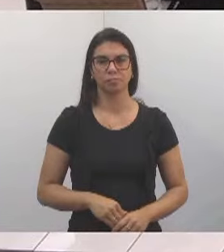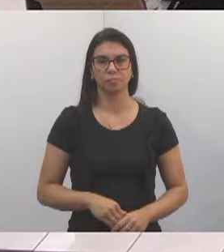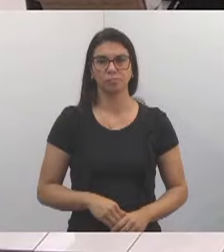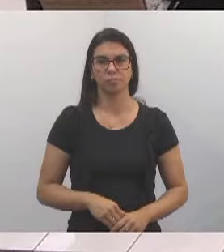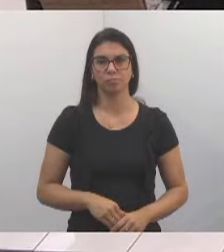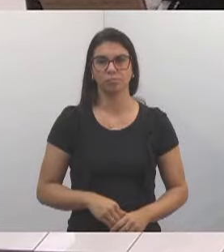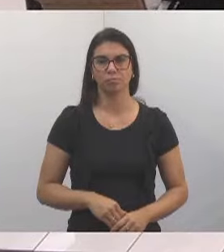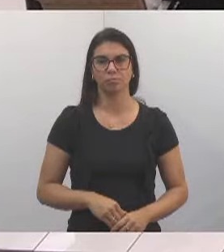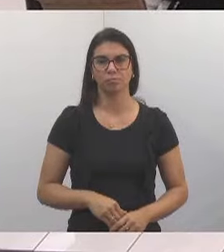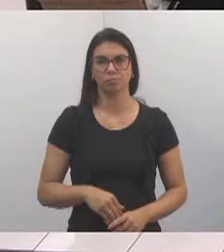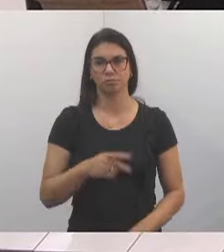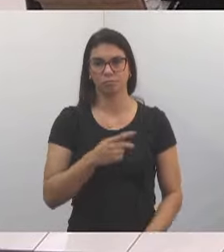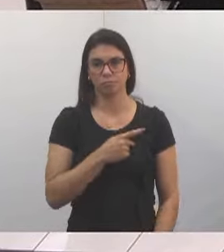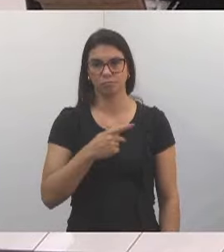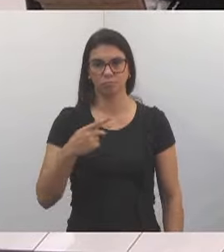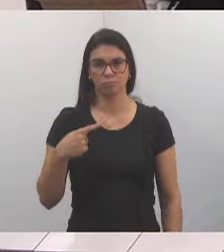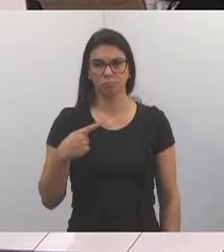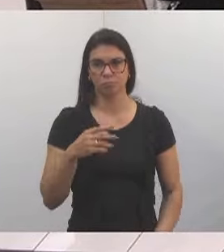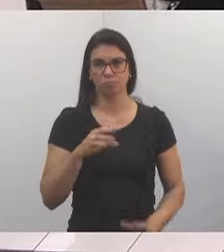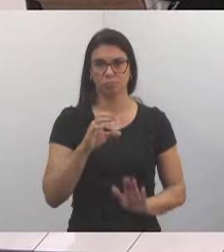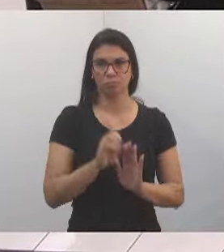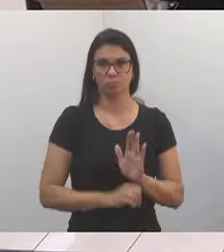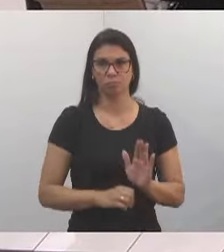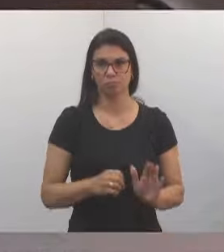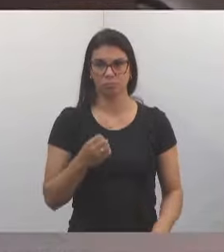Excelentíssimo senhor presidente, em atendimento ao ofício